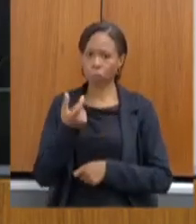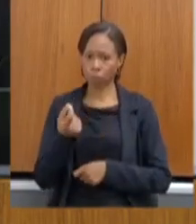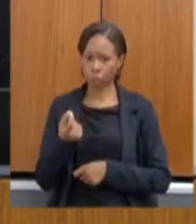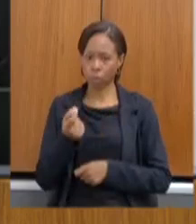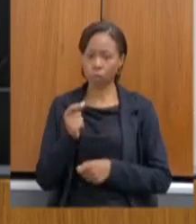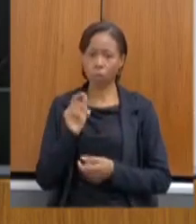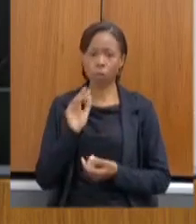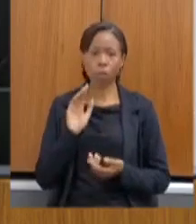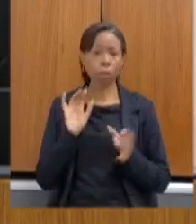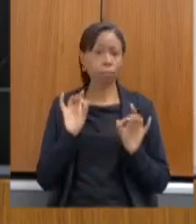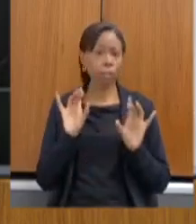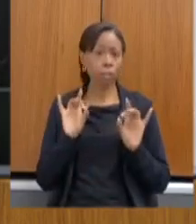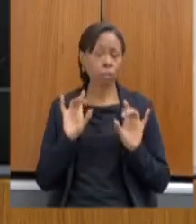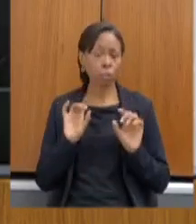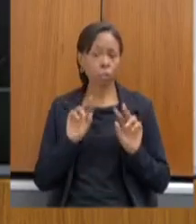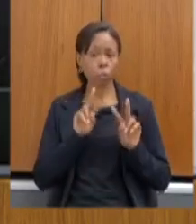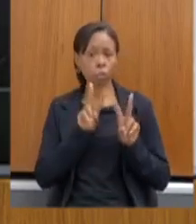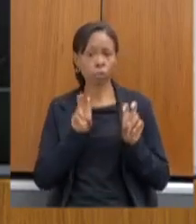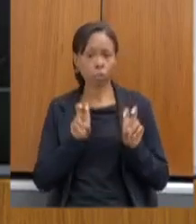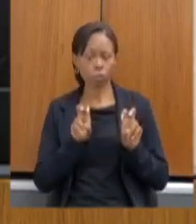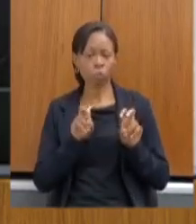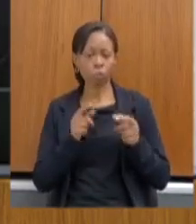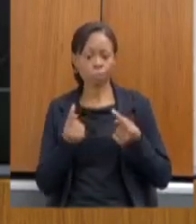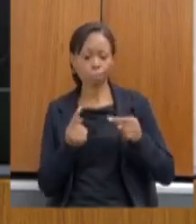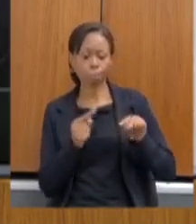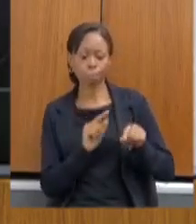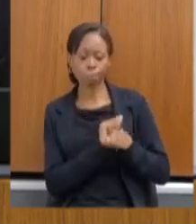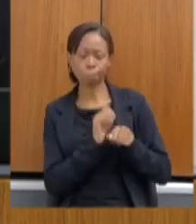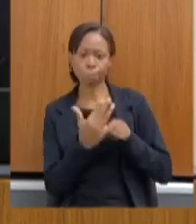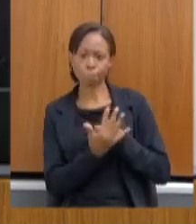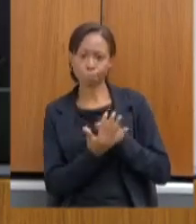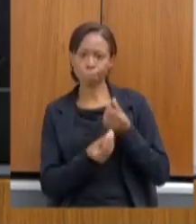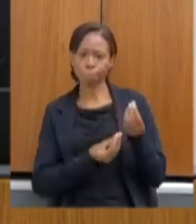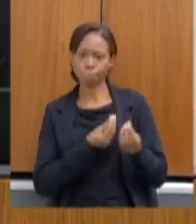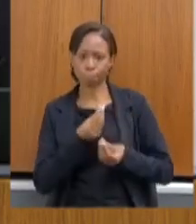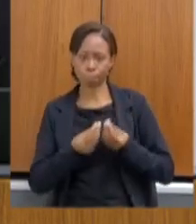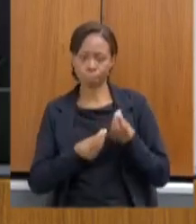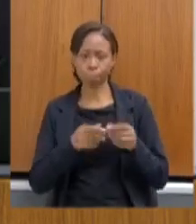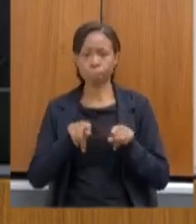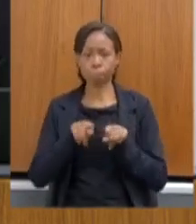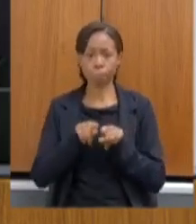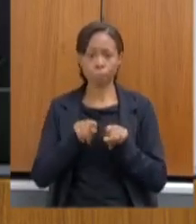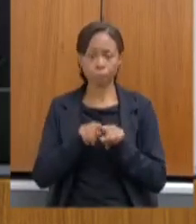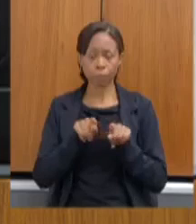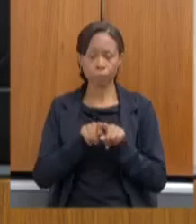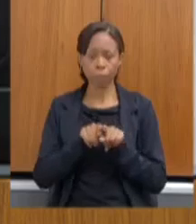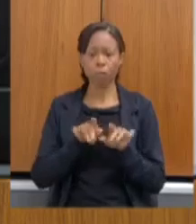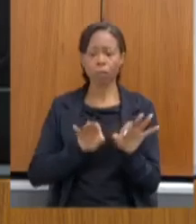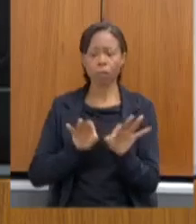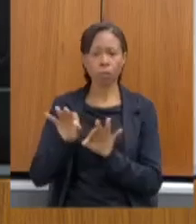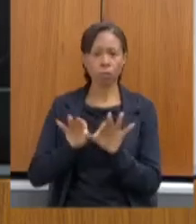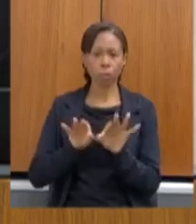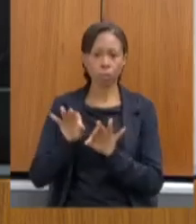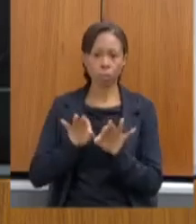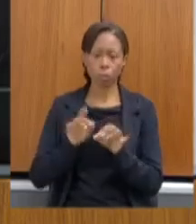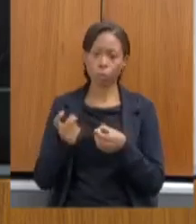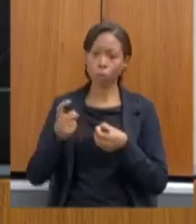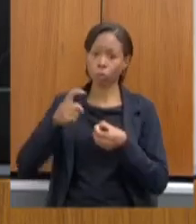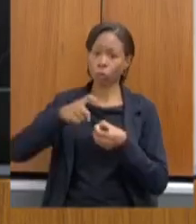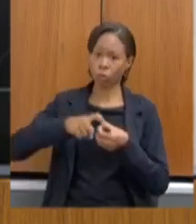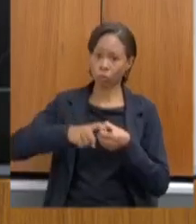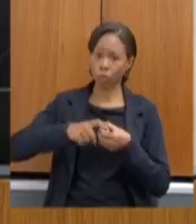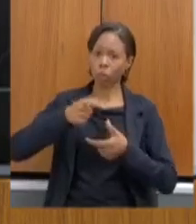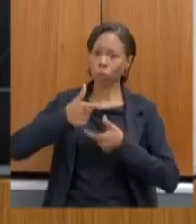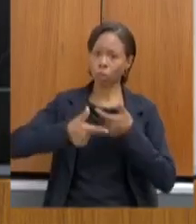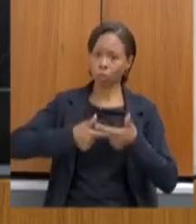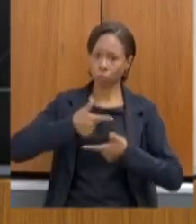adotadas para o enfrentamento da pandemia de covid-19 e de seus impactos bem como sobre o planejamento para retomada